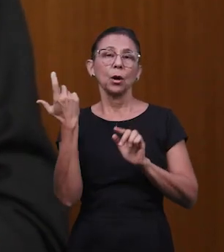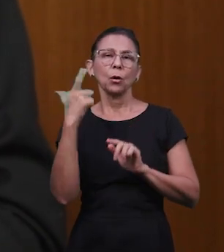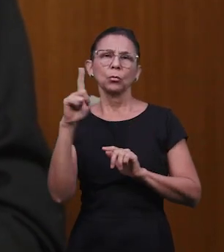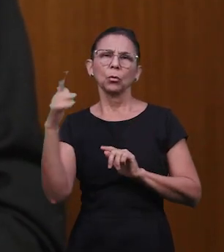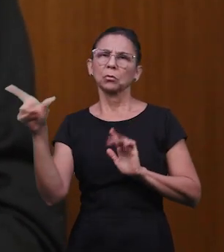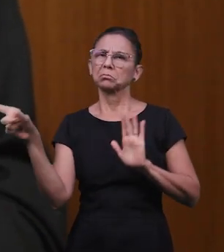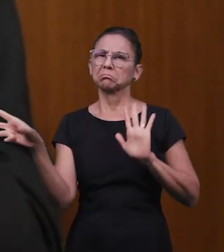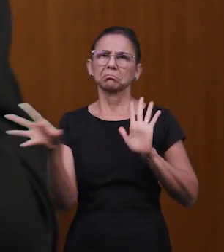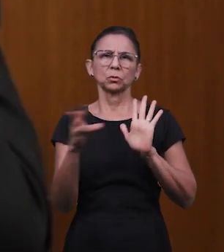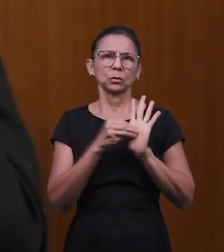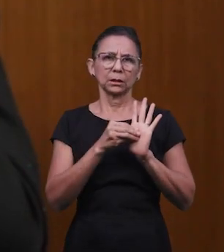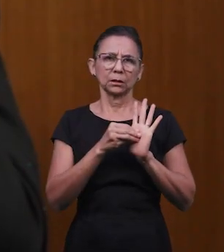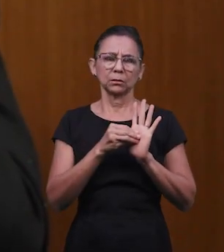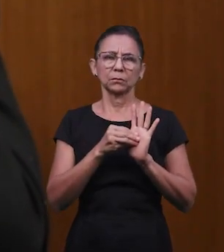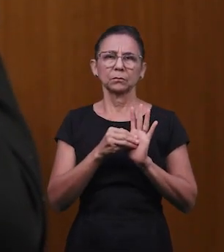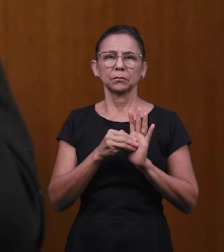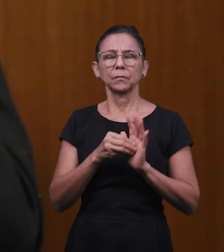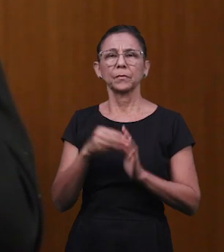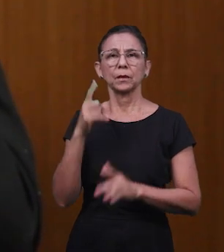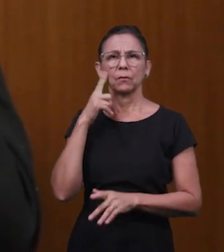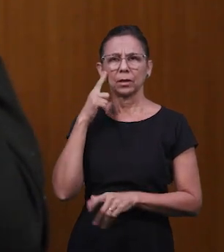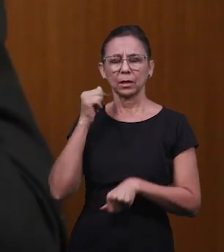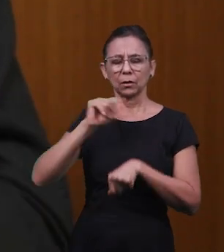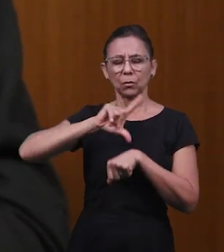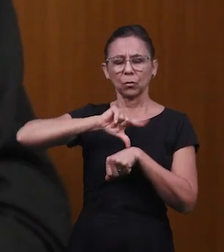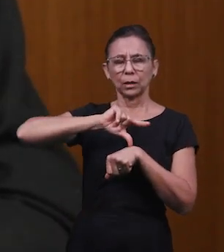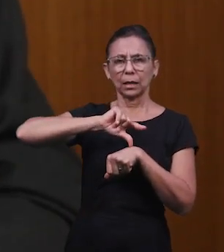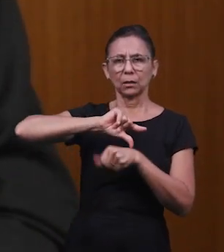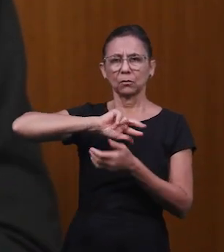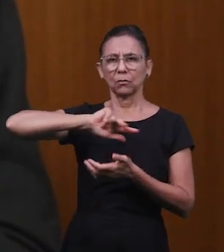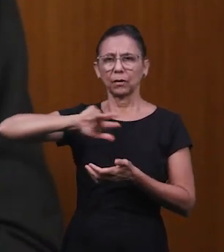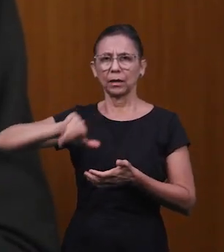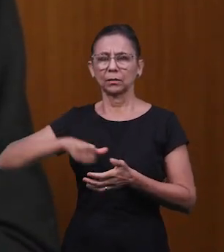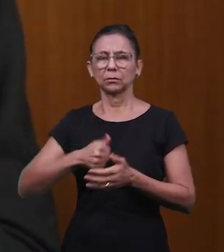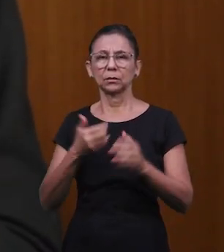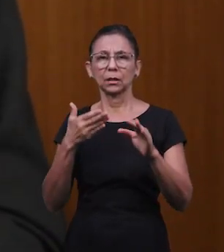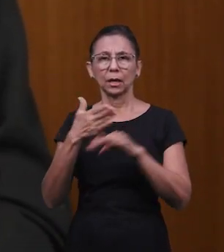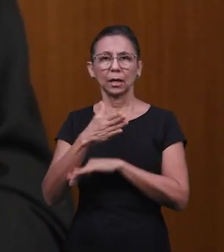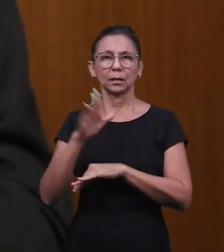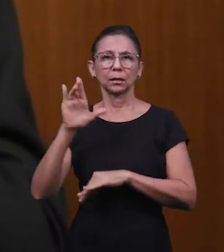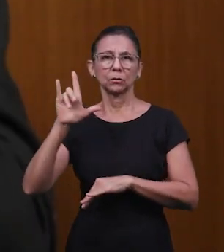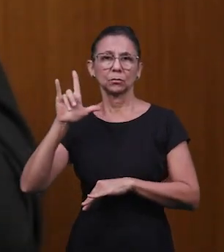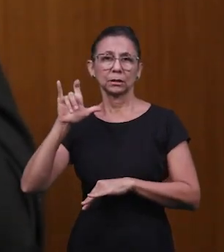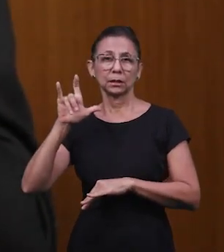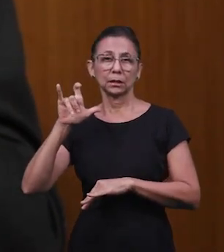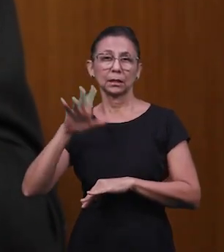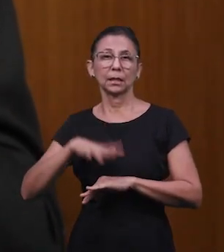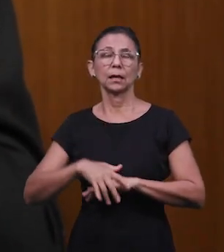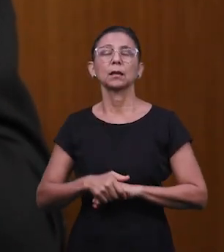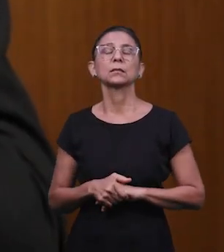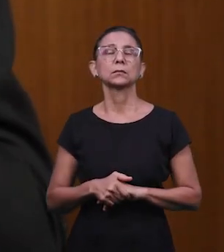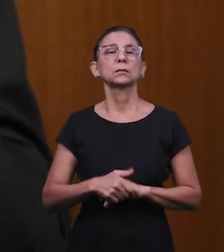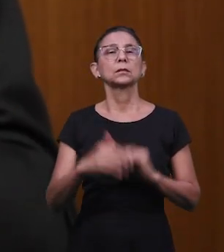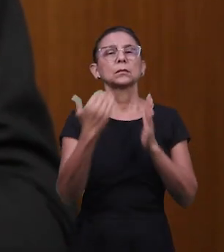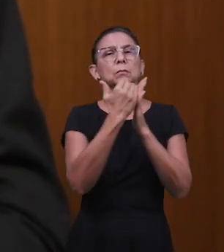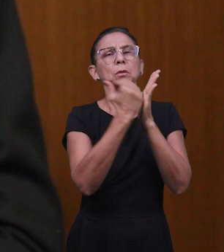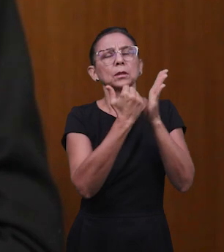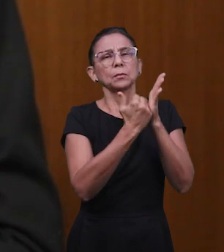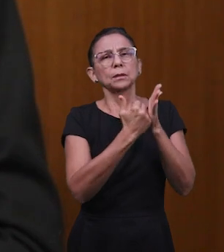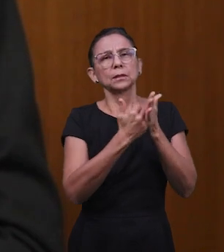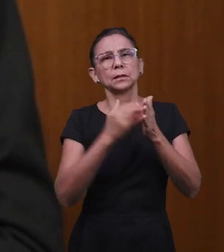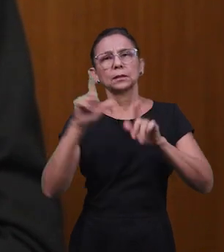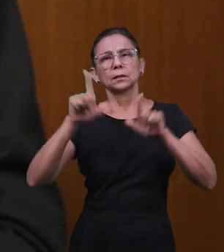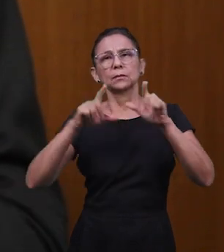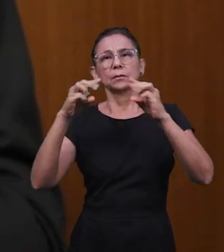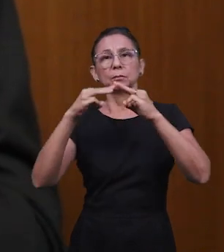tem a oportunidade de assistir. Você quer saber os horários? É fácil. Entra lá no nosso Instagram e vê lá a grade de horários da programação da